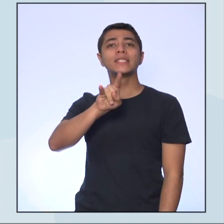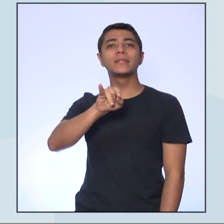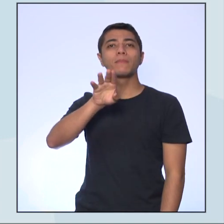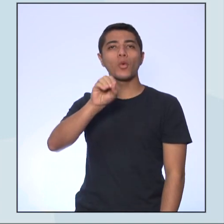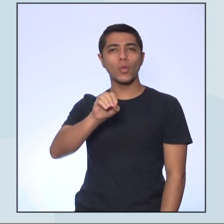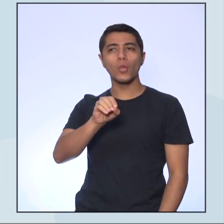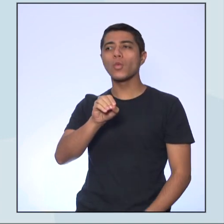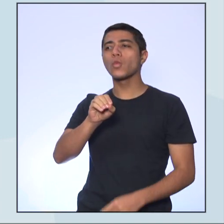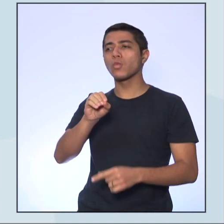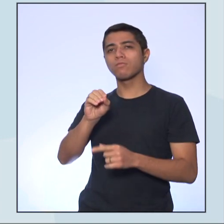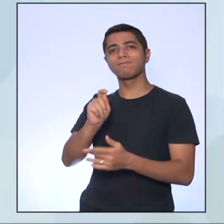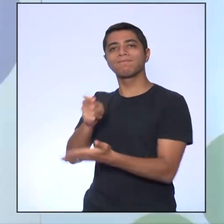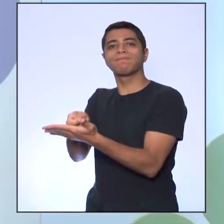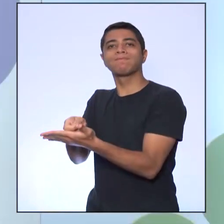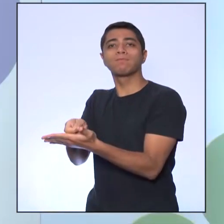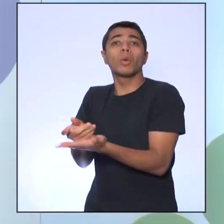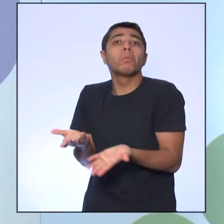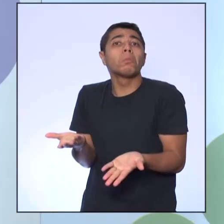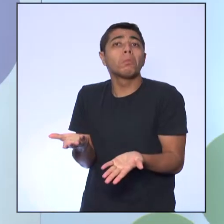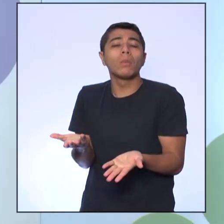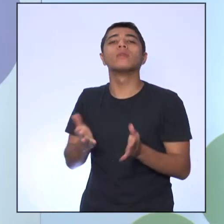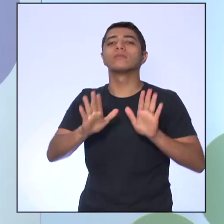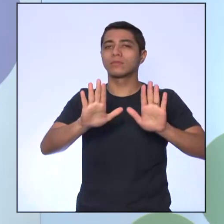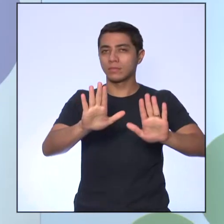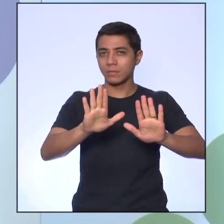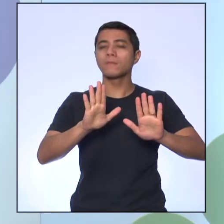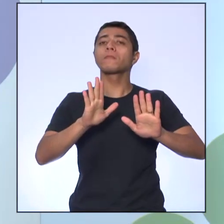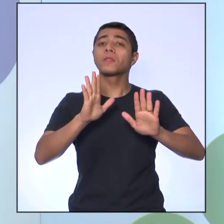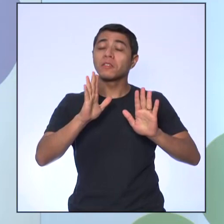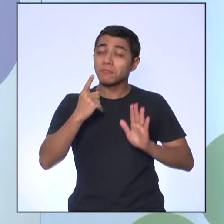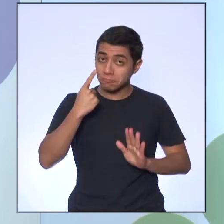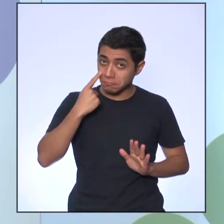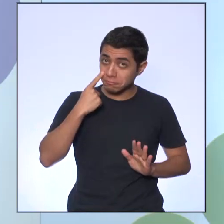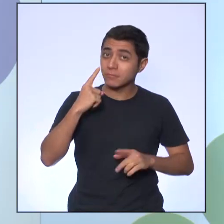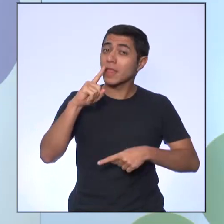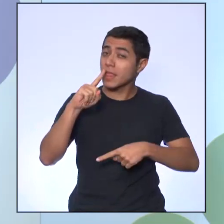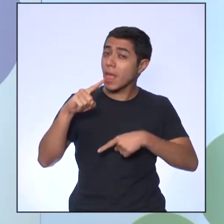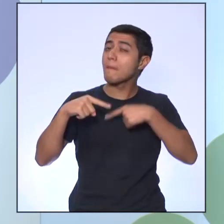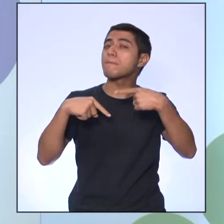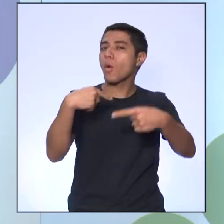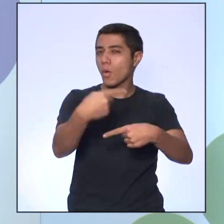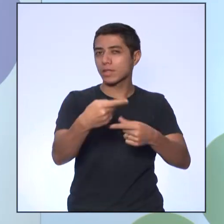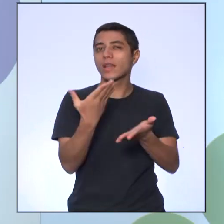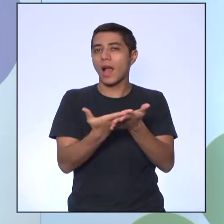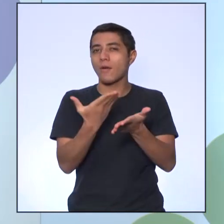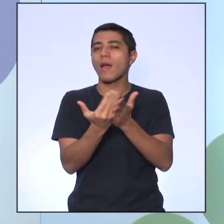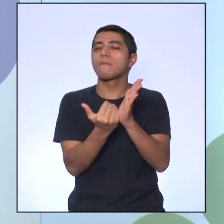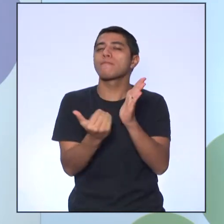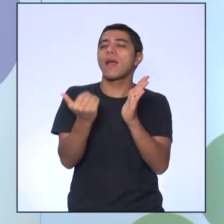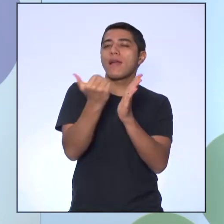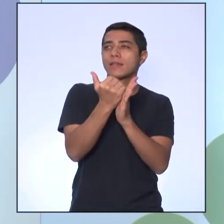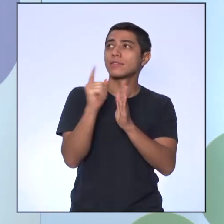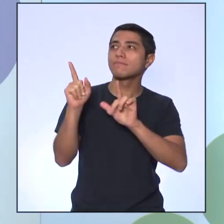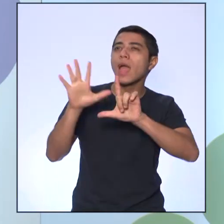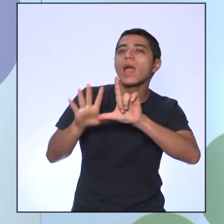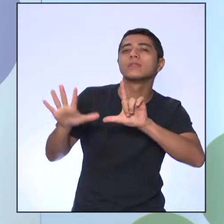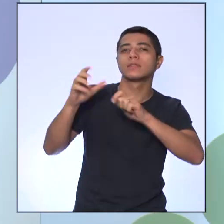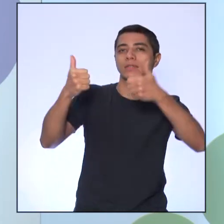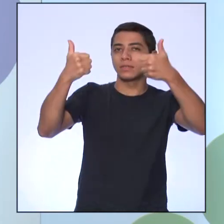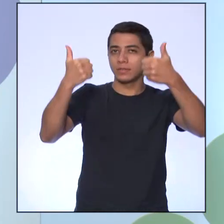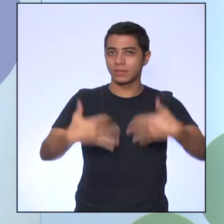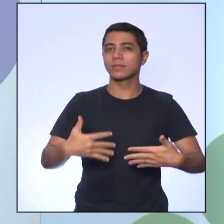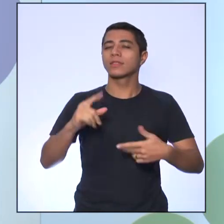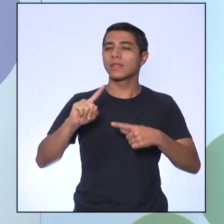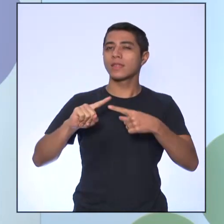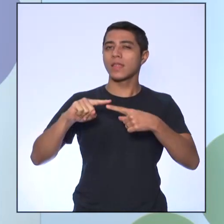porque a gente vai retomar mais para frente aí na nossa aula o estudo e entendimento dessa imagem. Então, vamos falar da